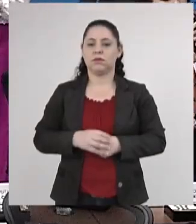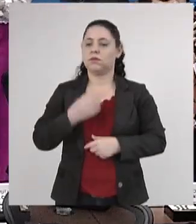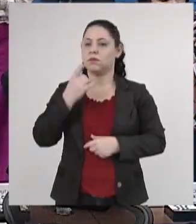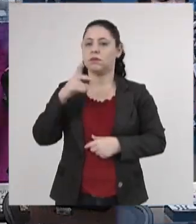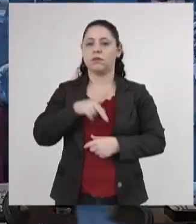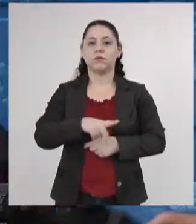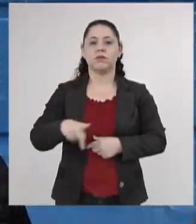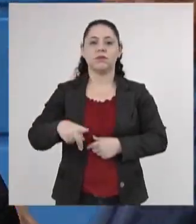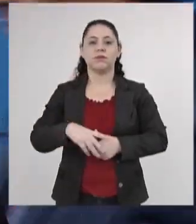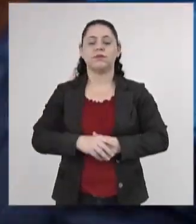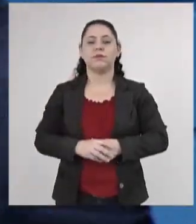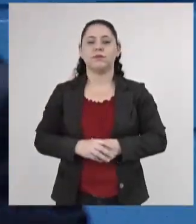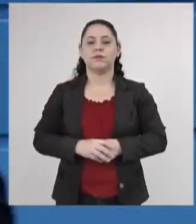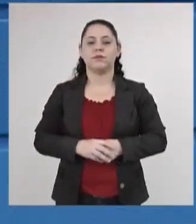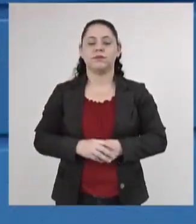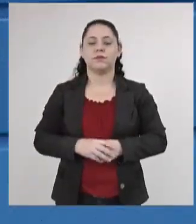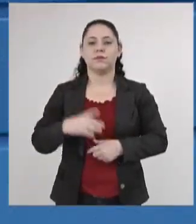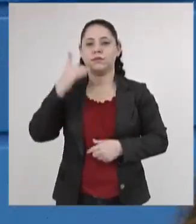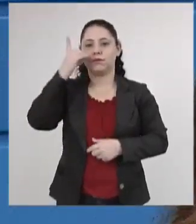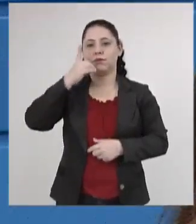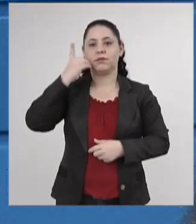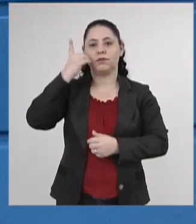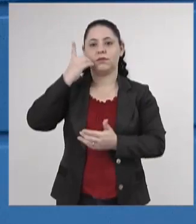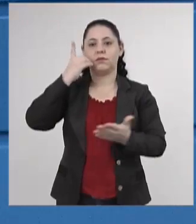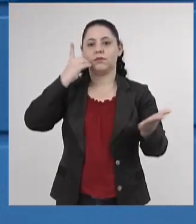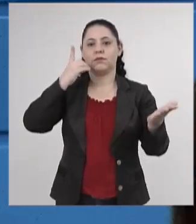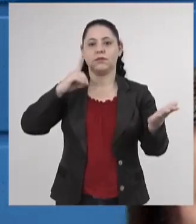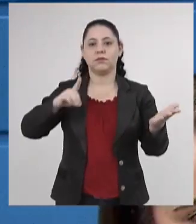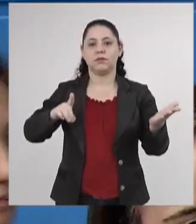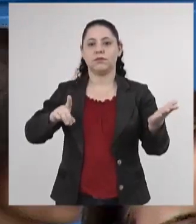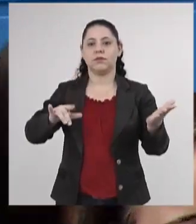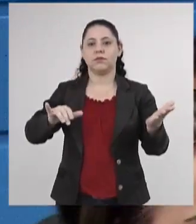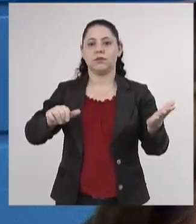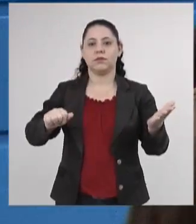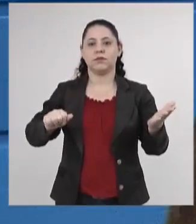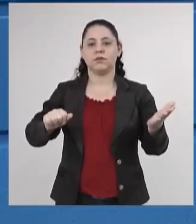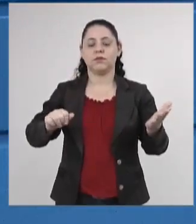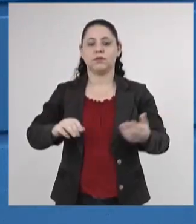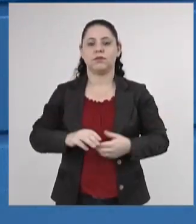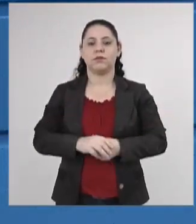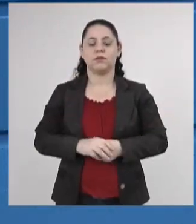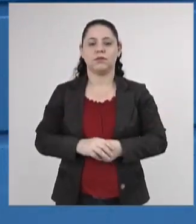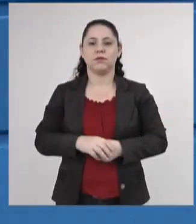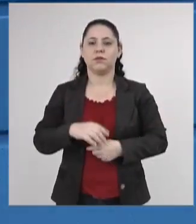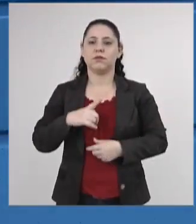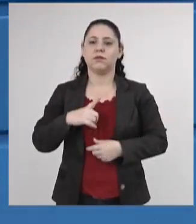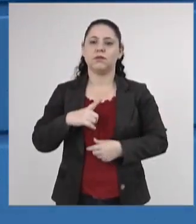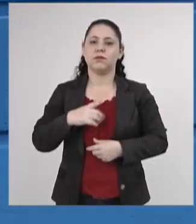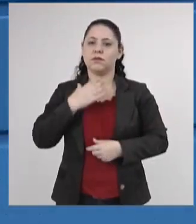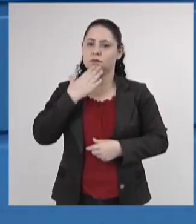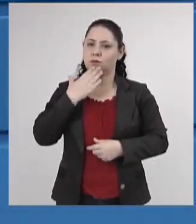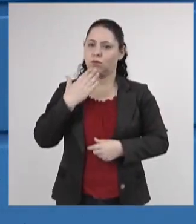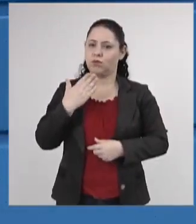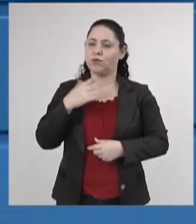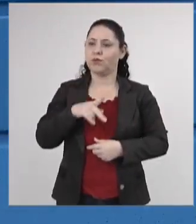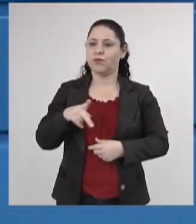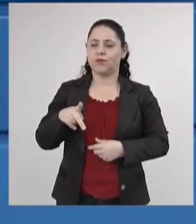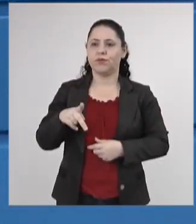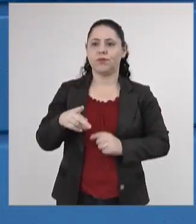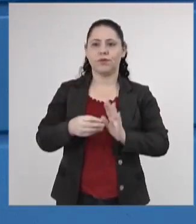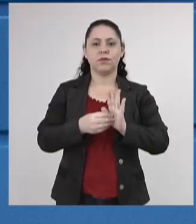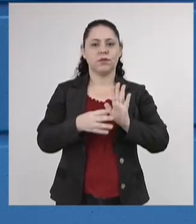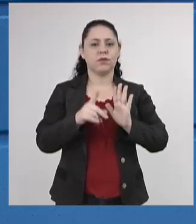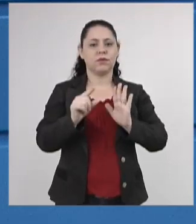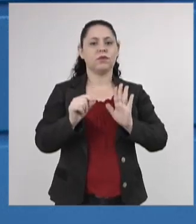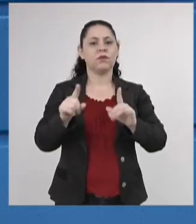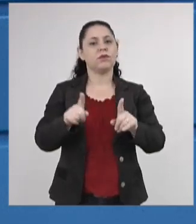Bom dia, senhor presidente, aos nobres deputados, deputada Lia. Eu tenho uma solicitação, senhor presidente, uma